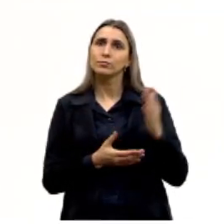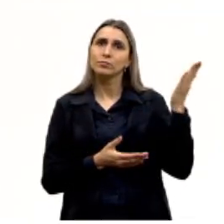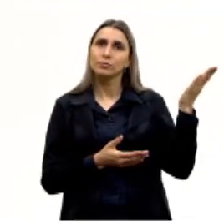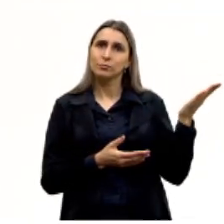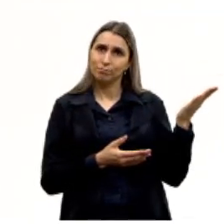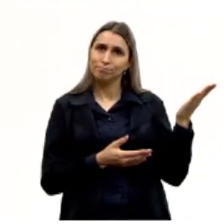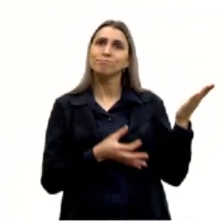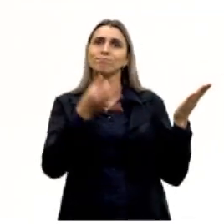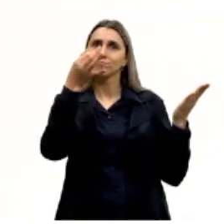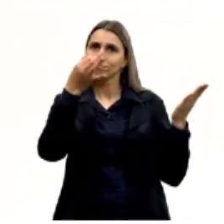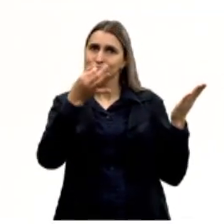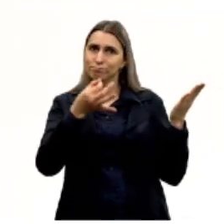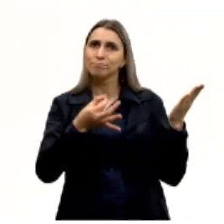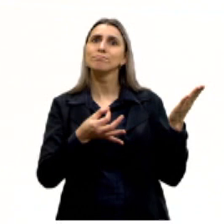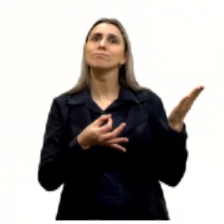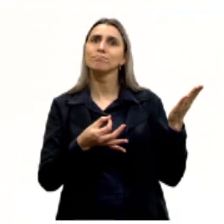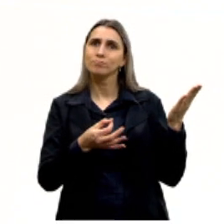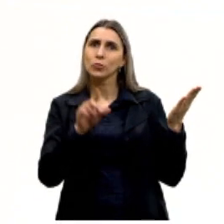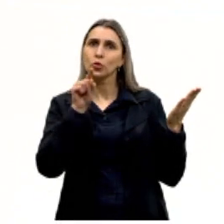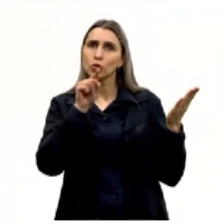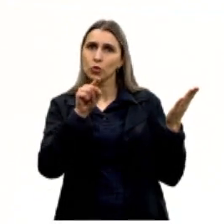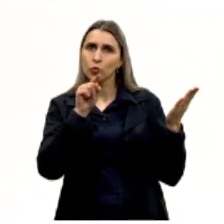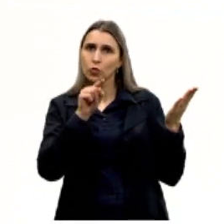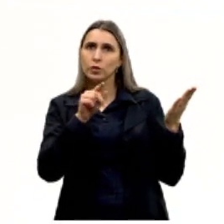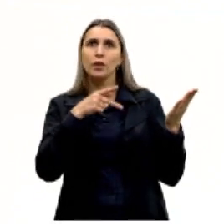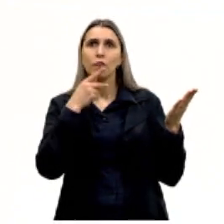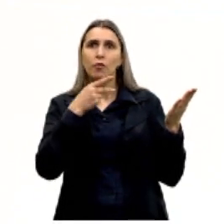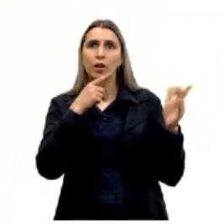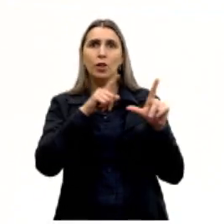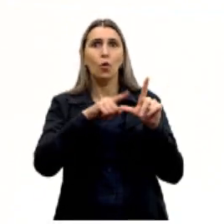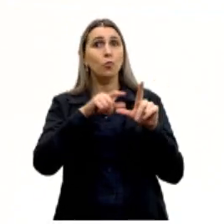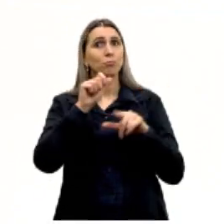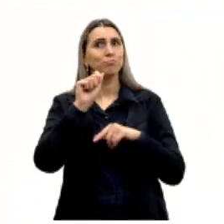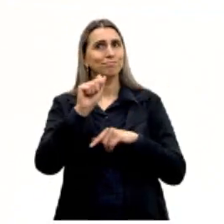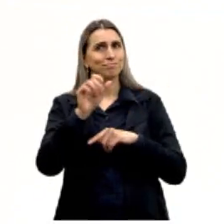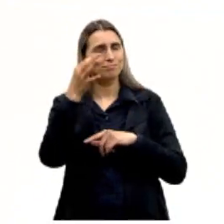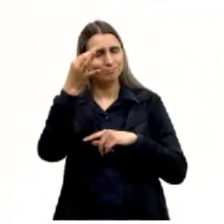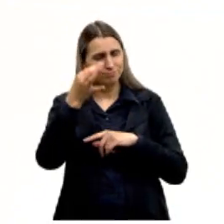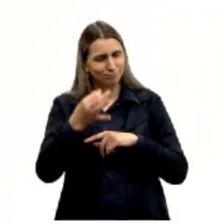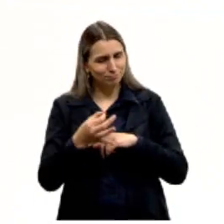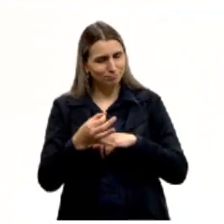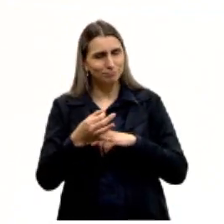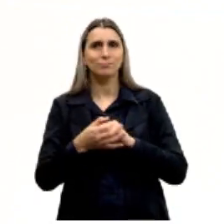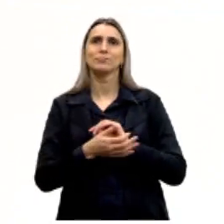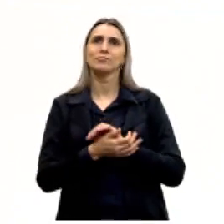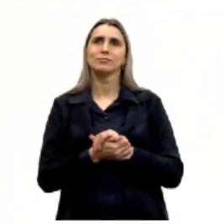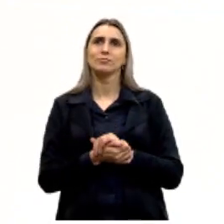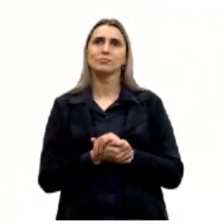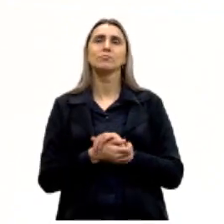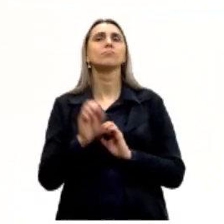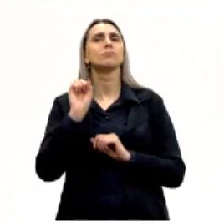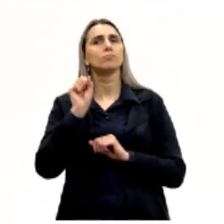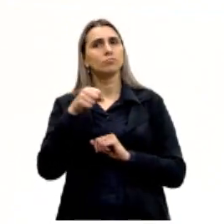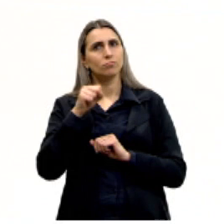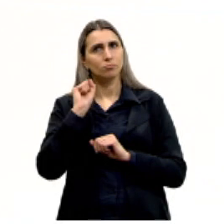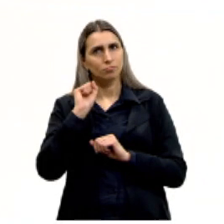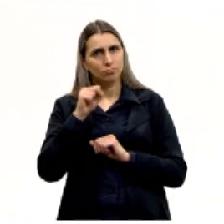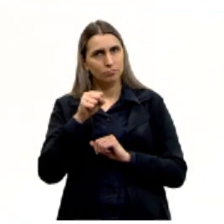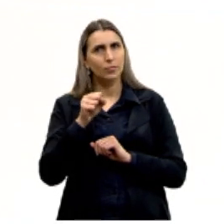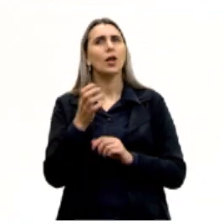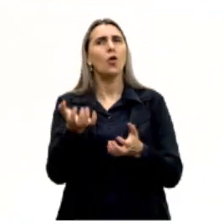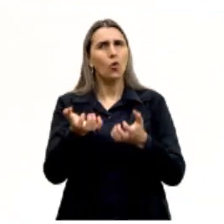e com certeza se você falou a letra a a acertou se